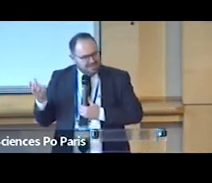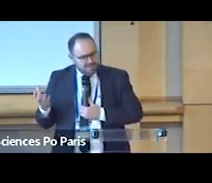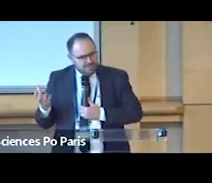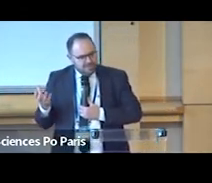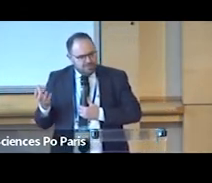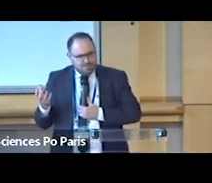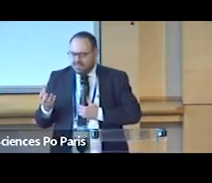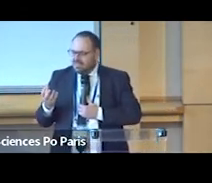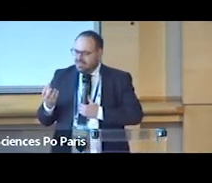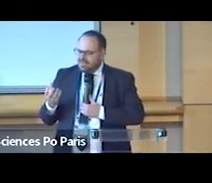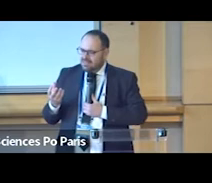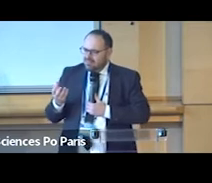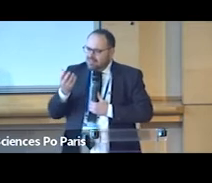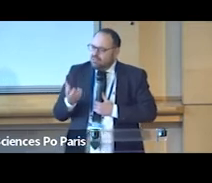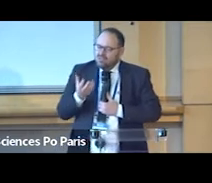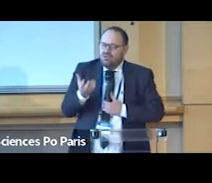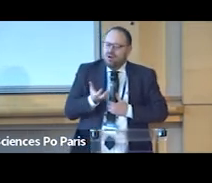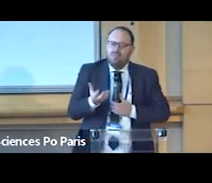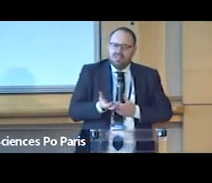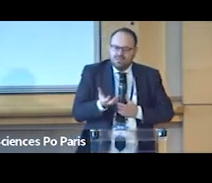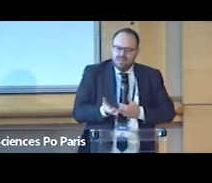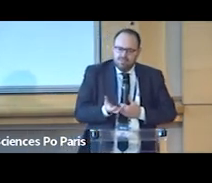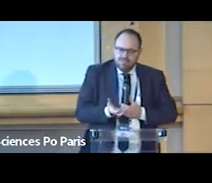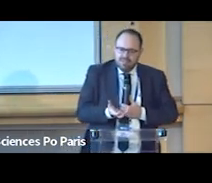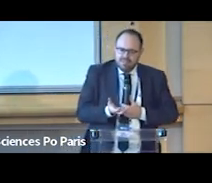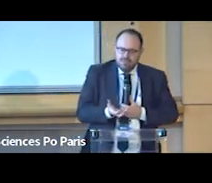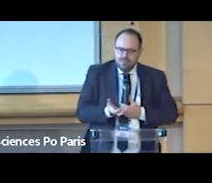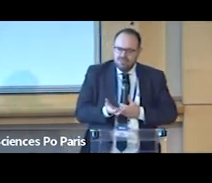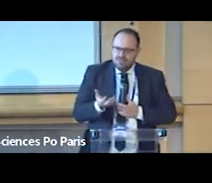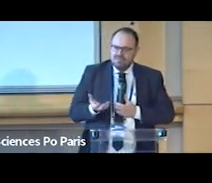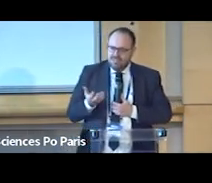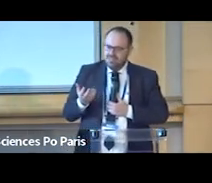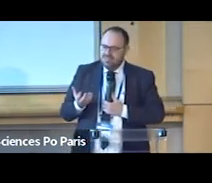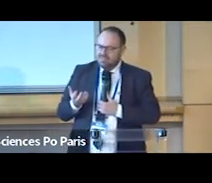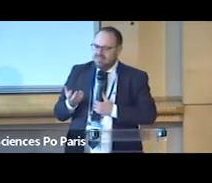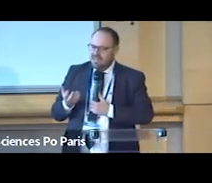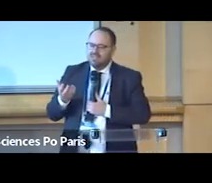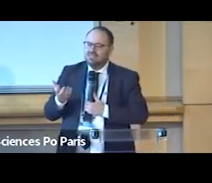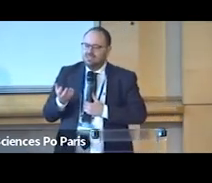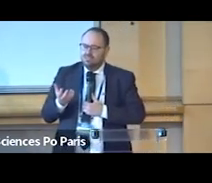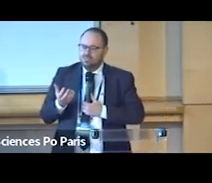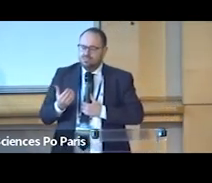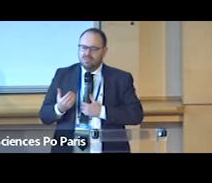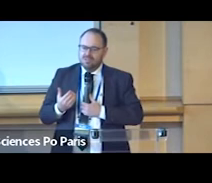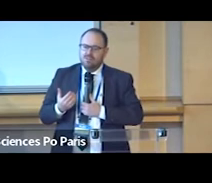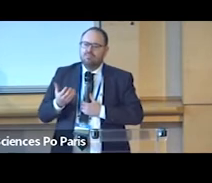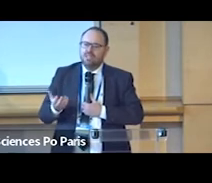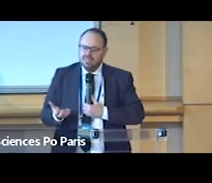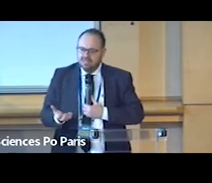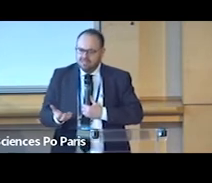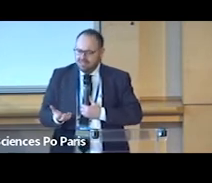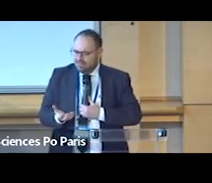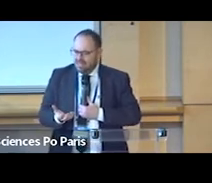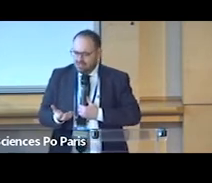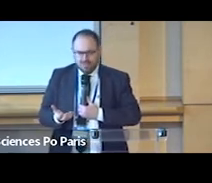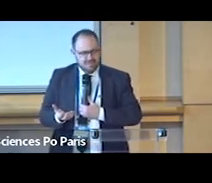ideia de esfera pública. E, evidentemente, não há uma esfera pública inclusiva sem que haja uma proteção plena